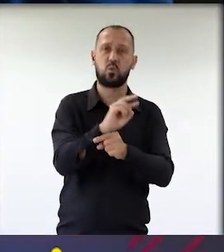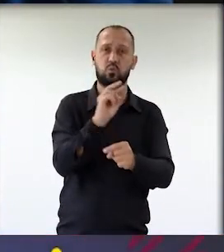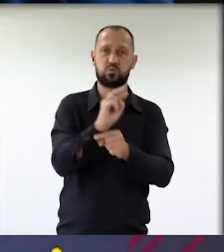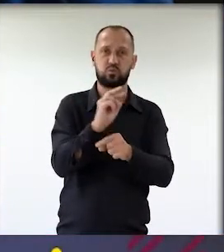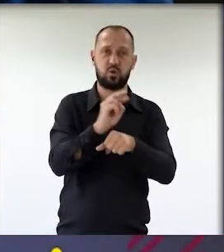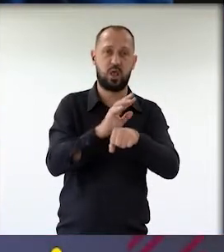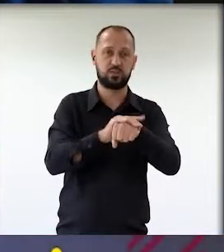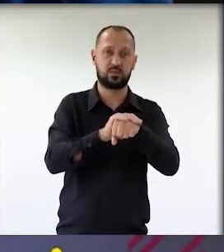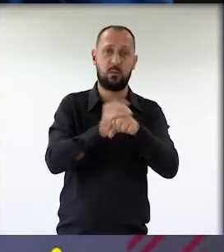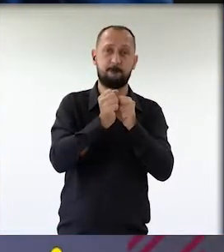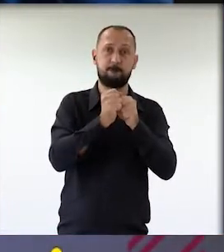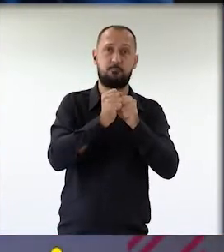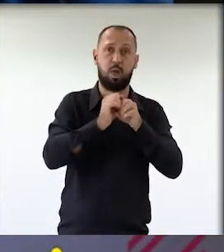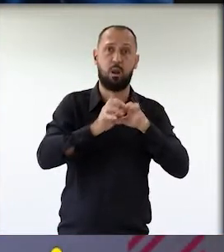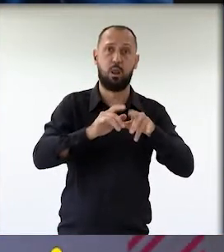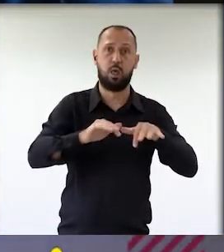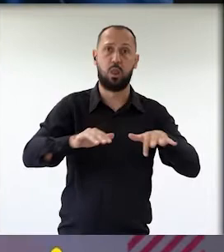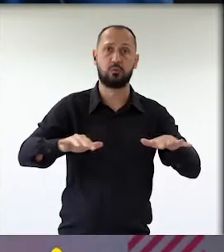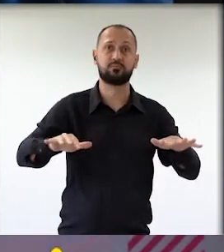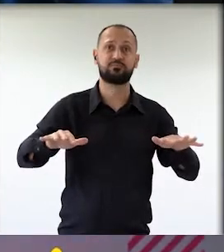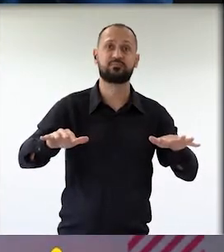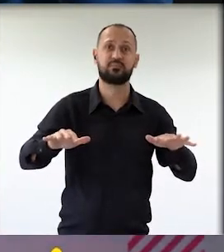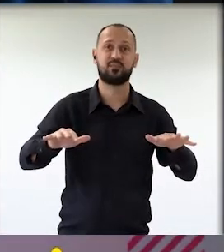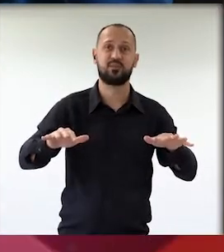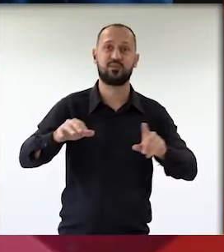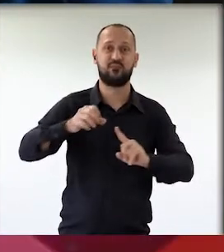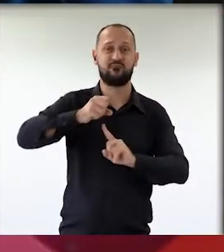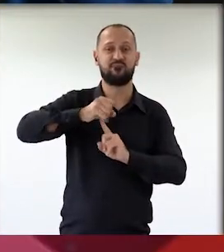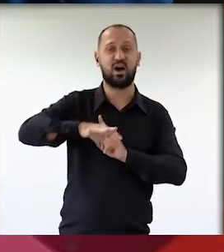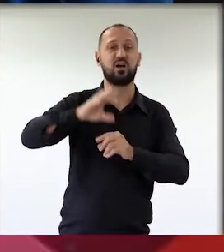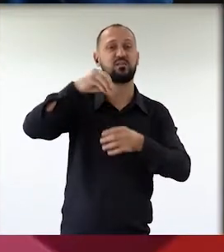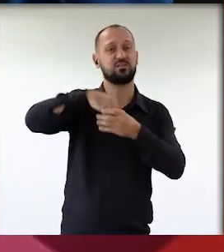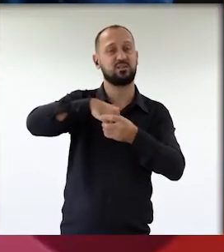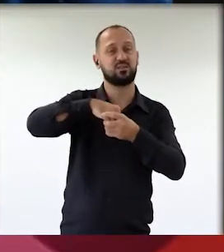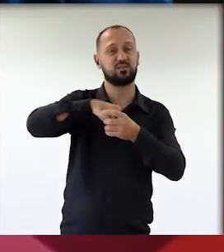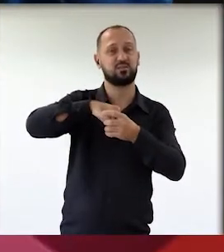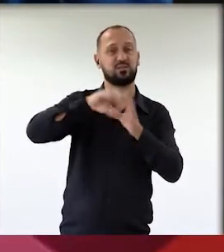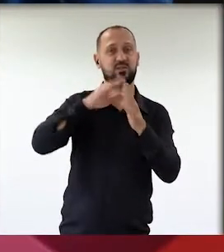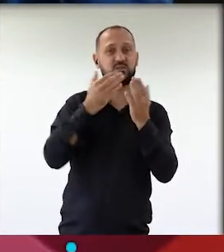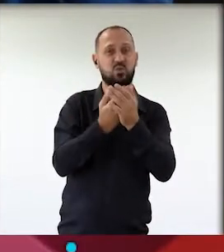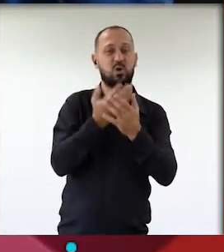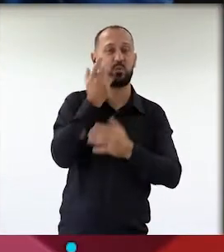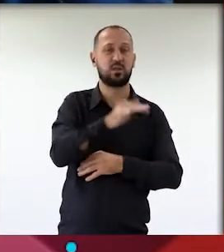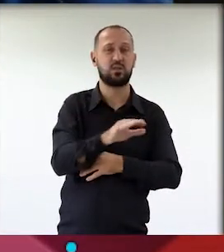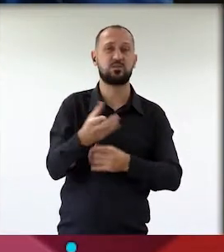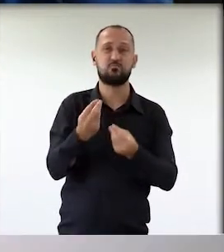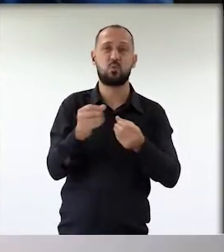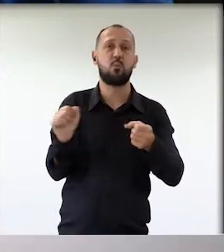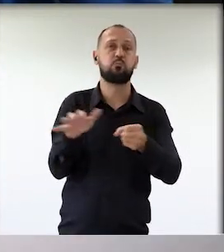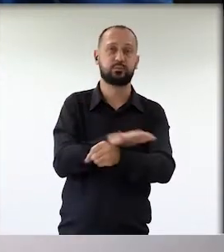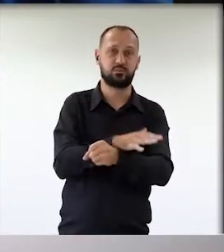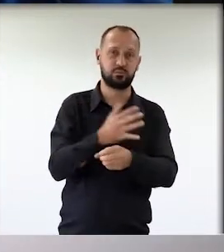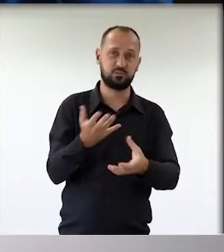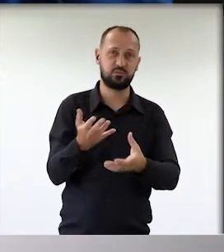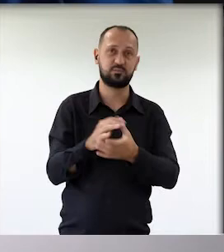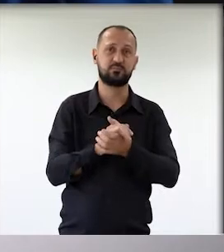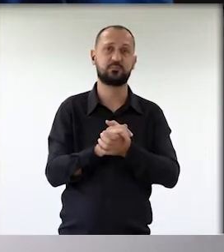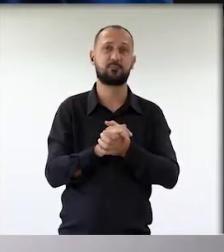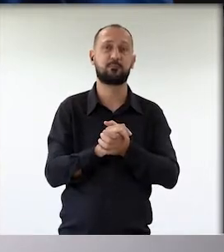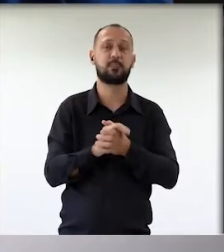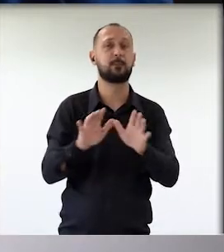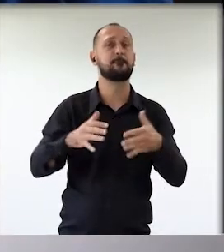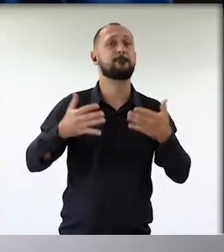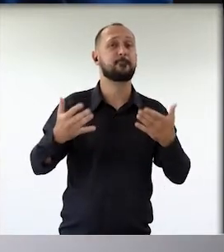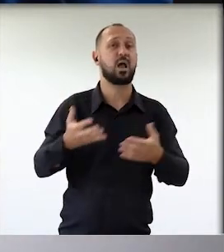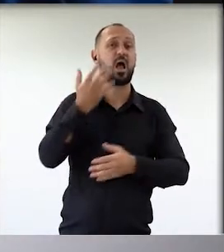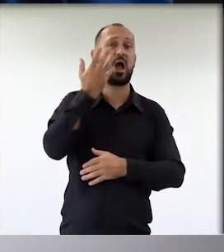como controlar essa infestação, né? Esse contágio no ambiente escolar com muitas crianças, né?